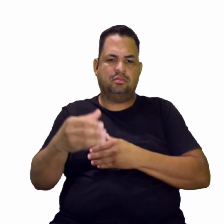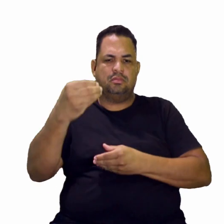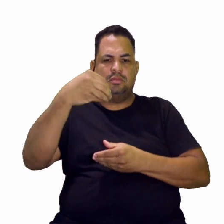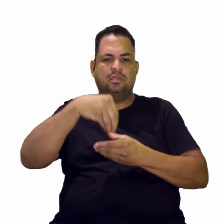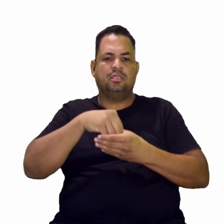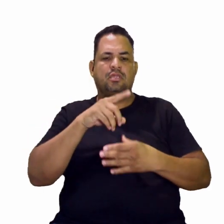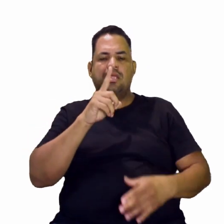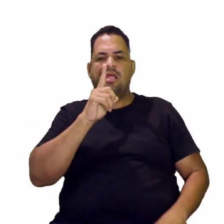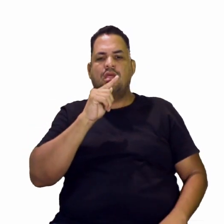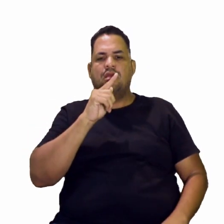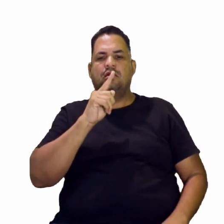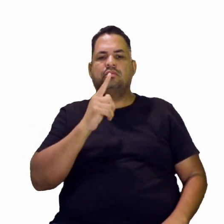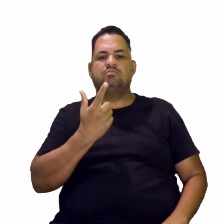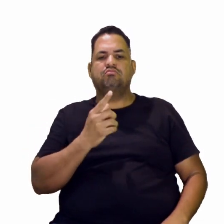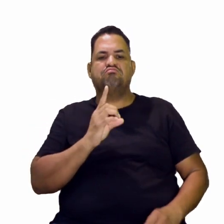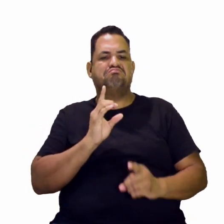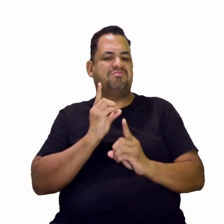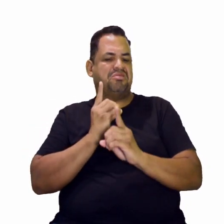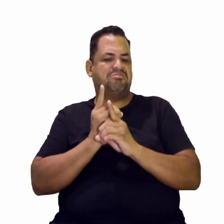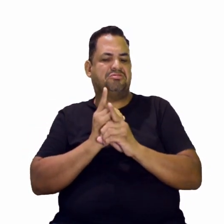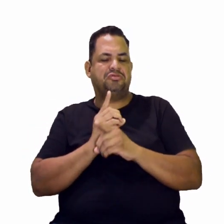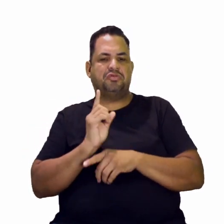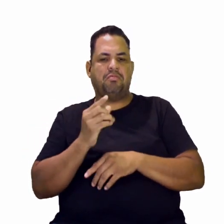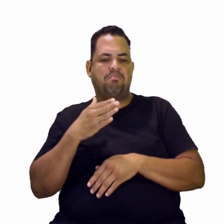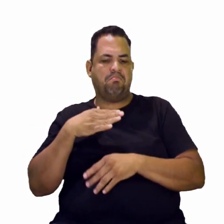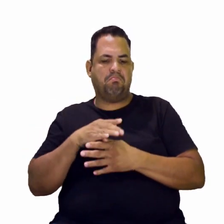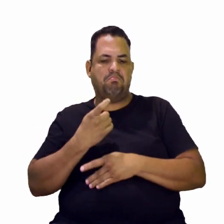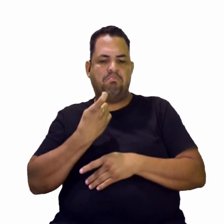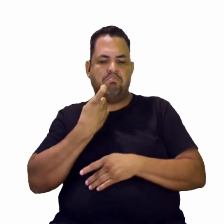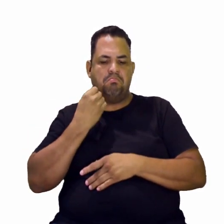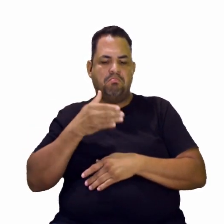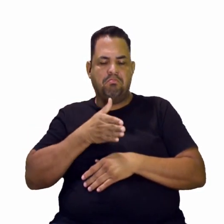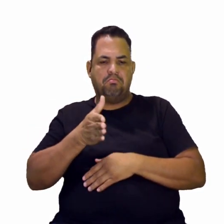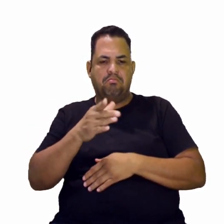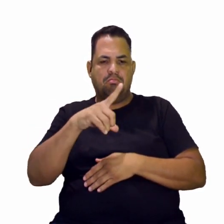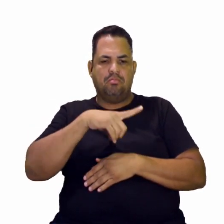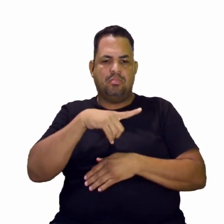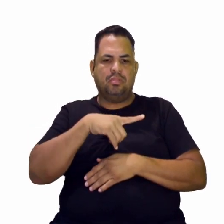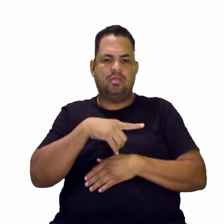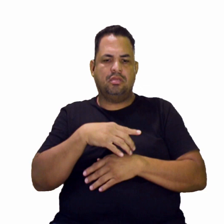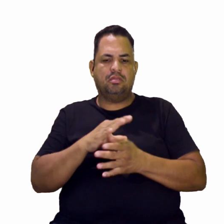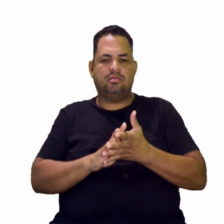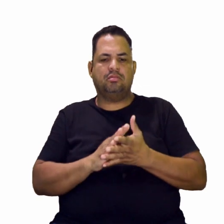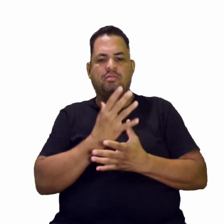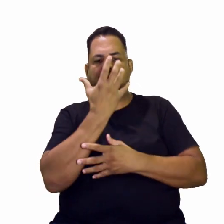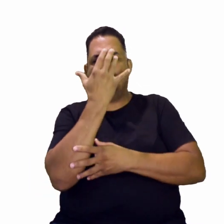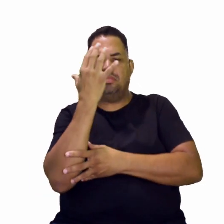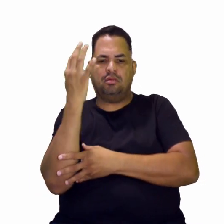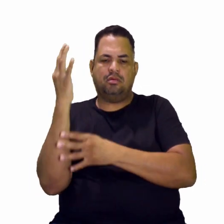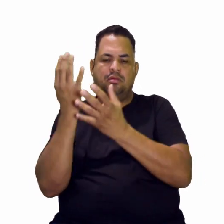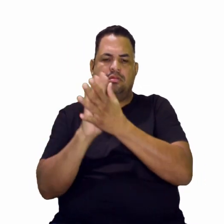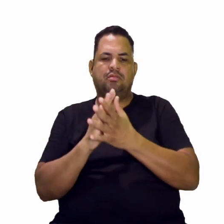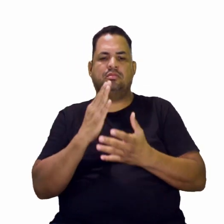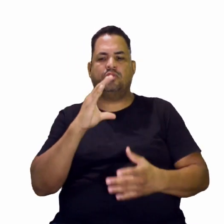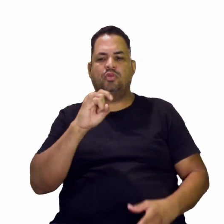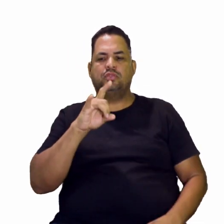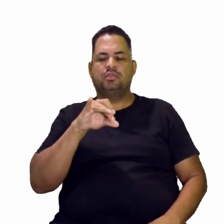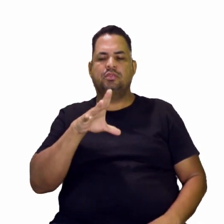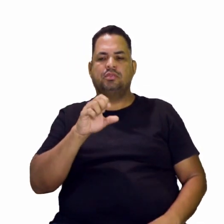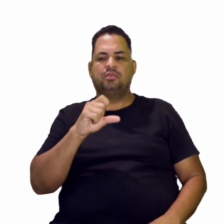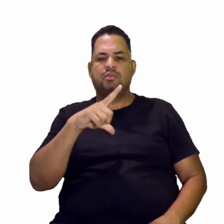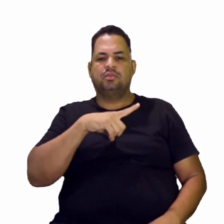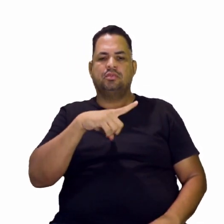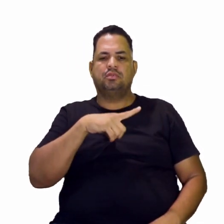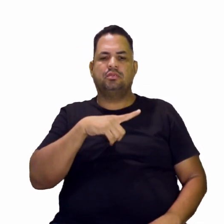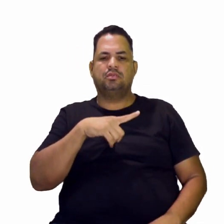da água, nós não só encontramos peixes, também existem plantas aquáticas, nós temos crustáceos,